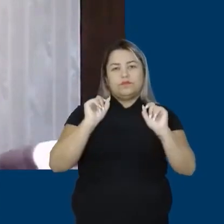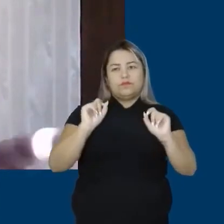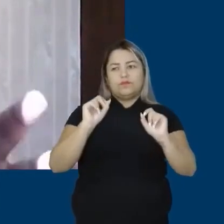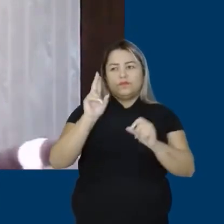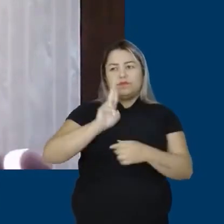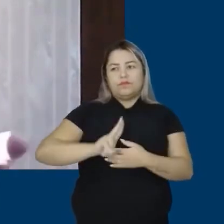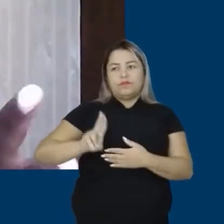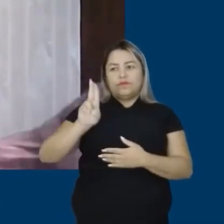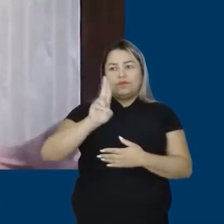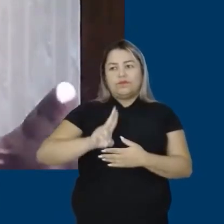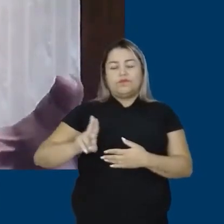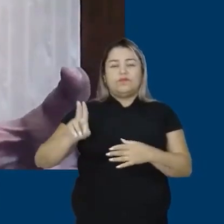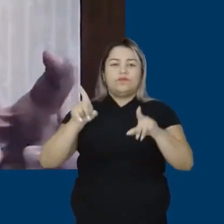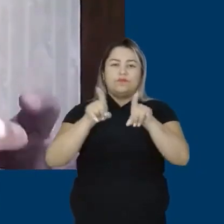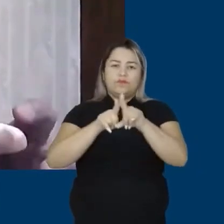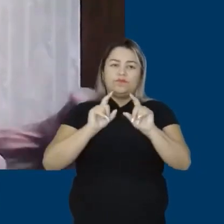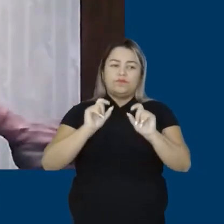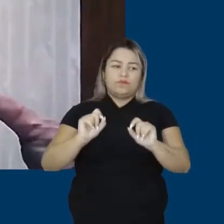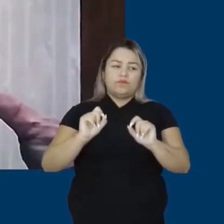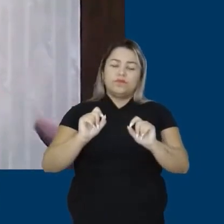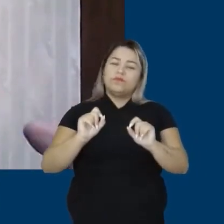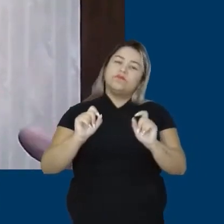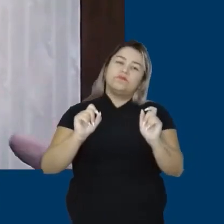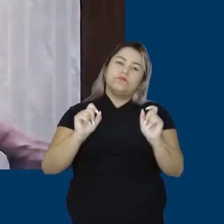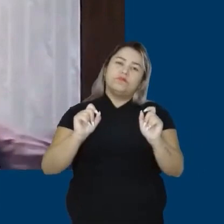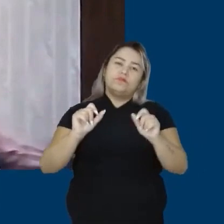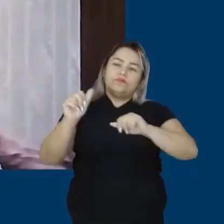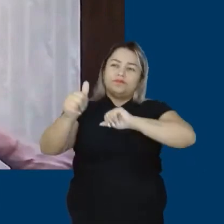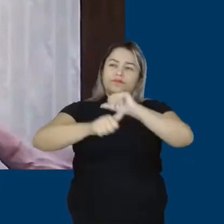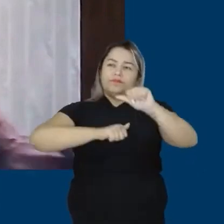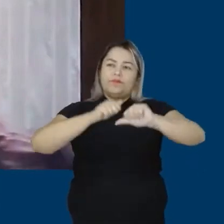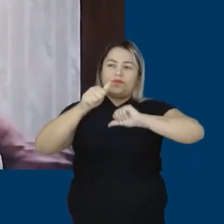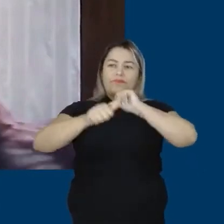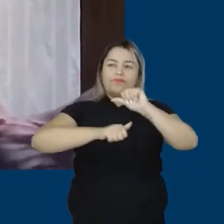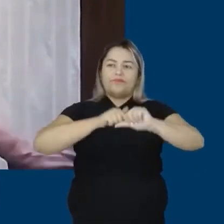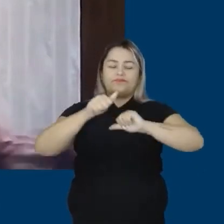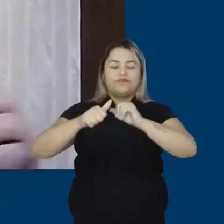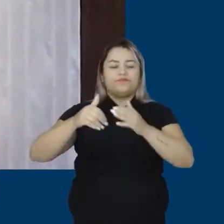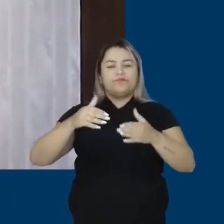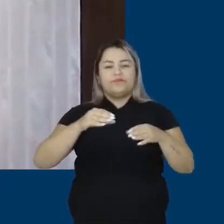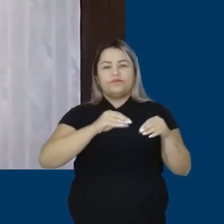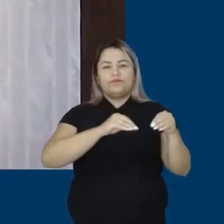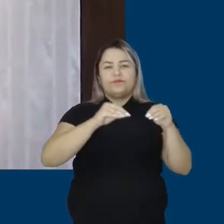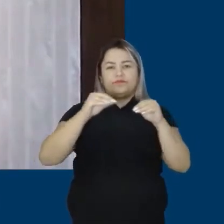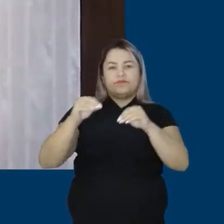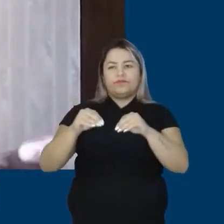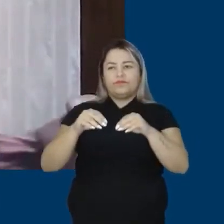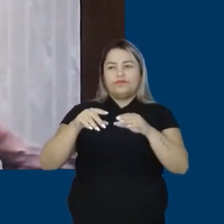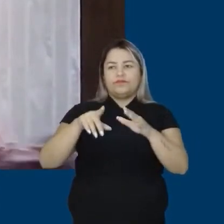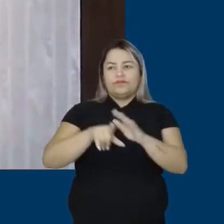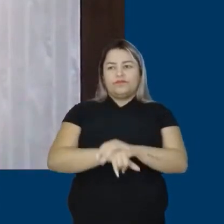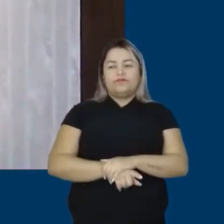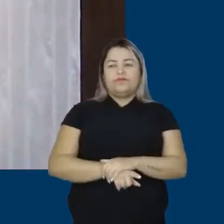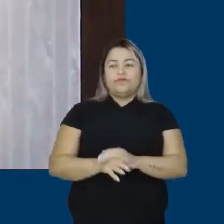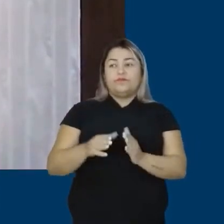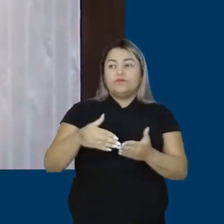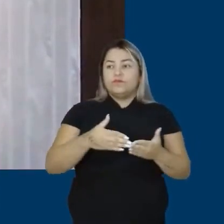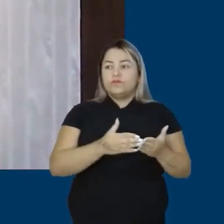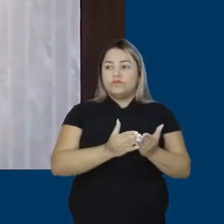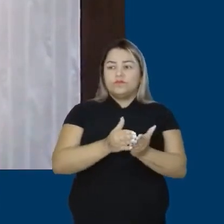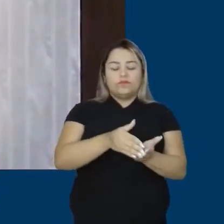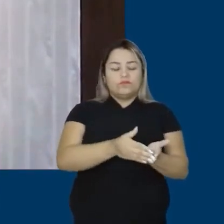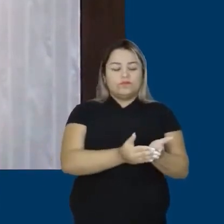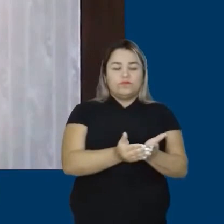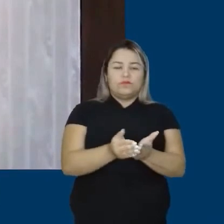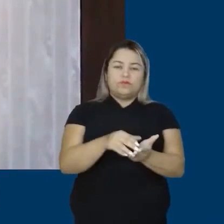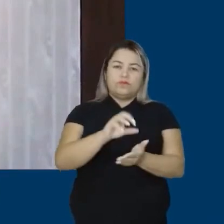utilização dos fósseis a partir do momento que você transforma o transporte via lacustre, via